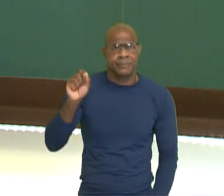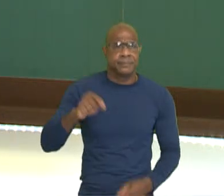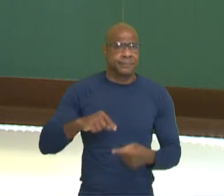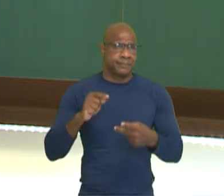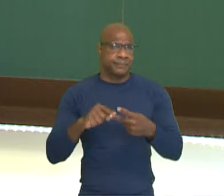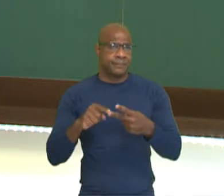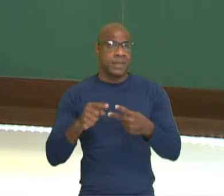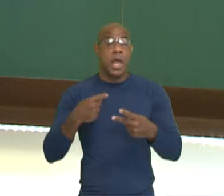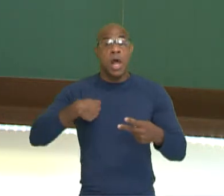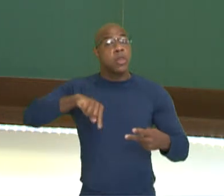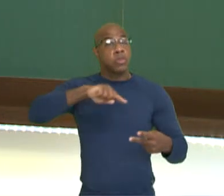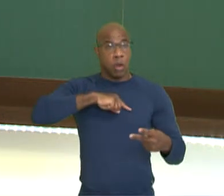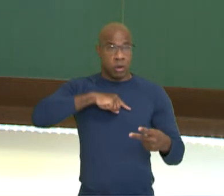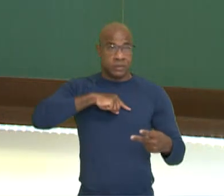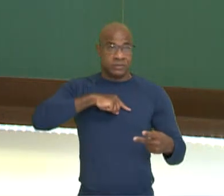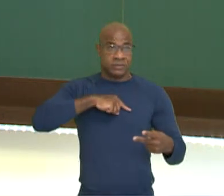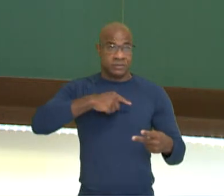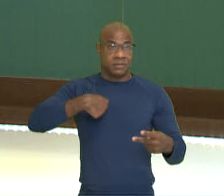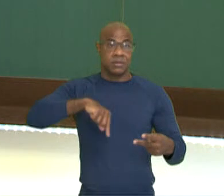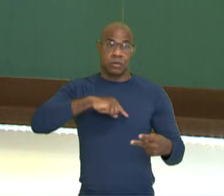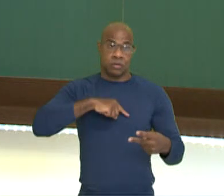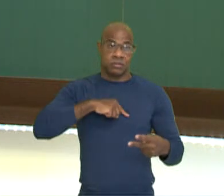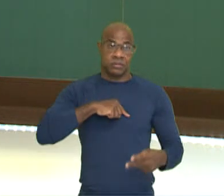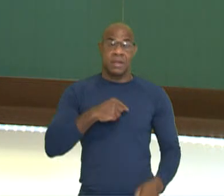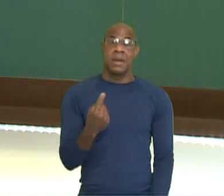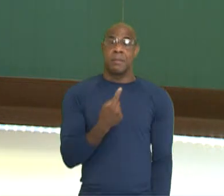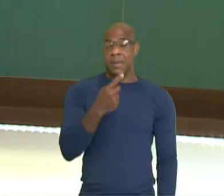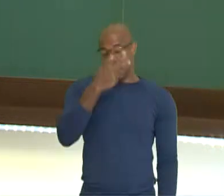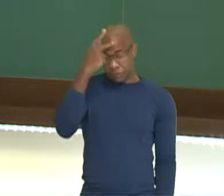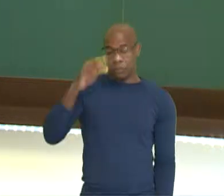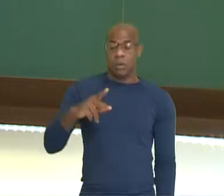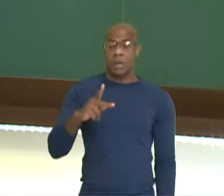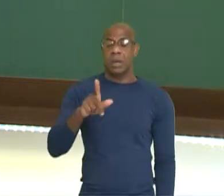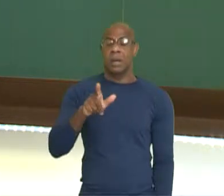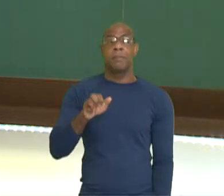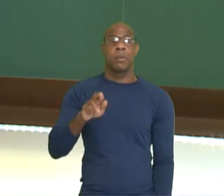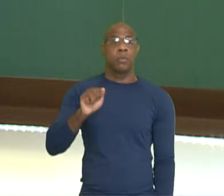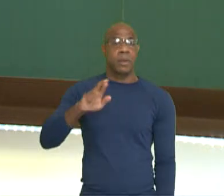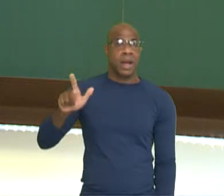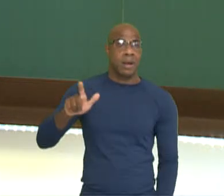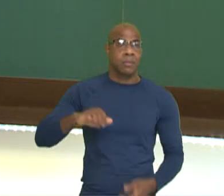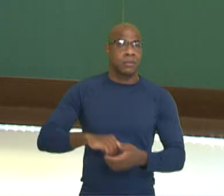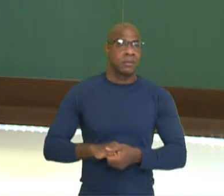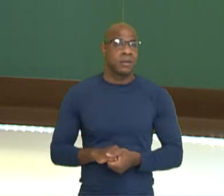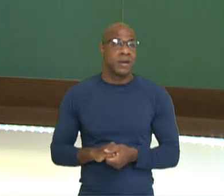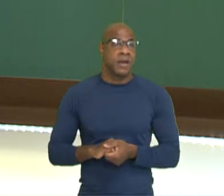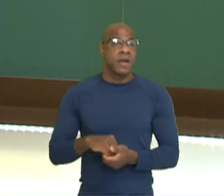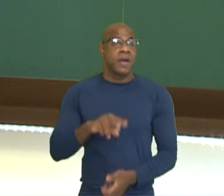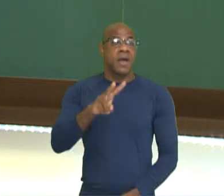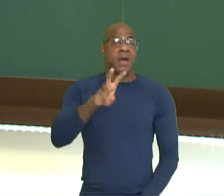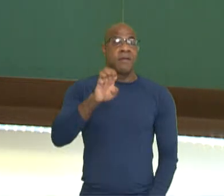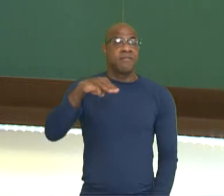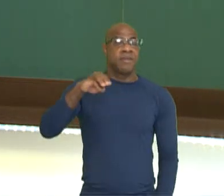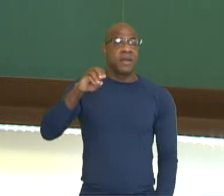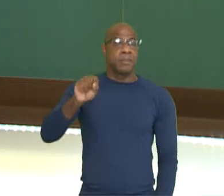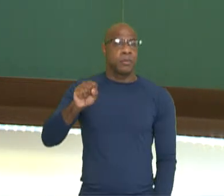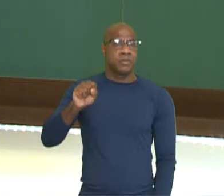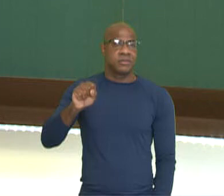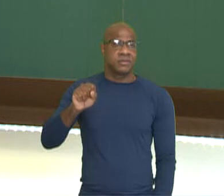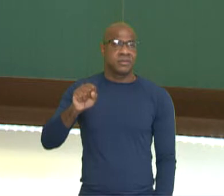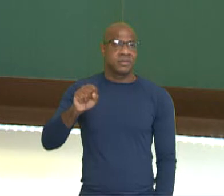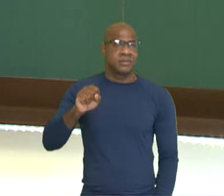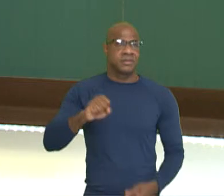Nós. Primeira pessoa do plural. Muito bem. Vemos. Pergunta que eu faço ao verbo. Quem é que